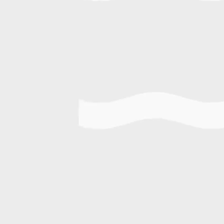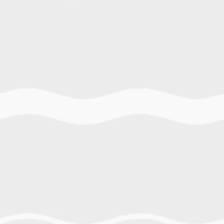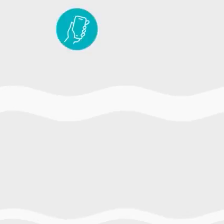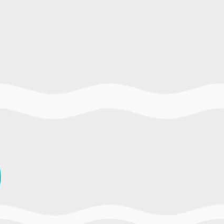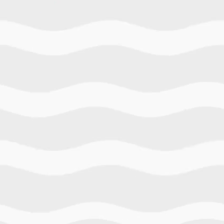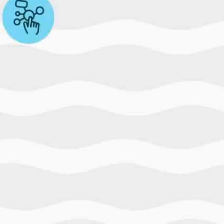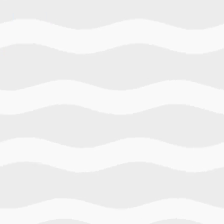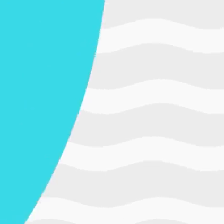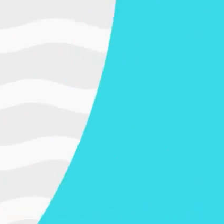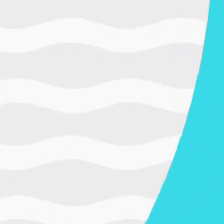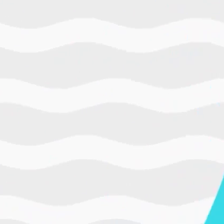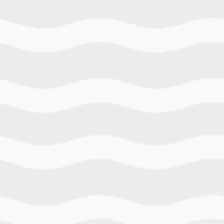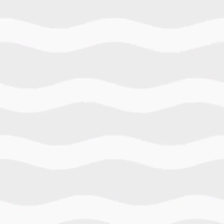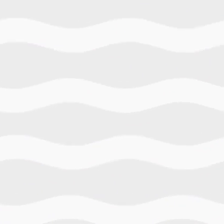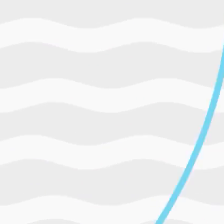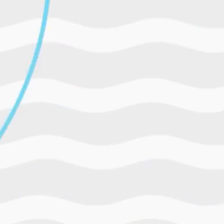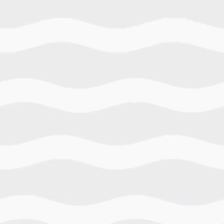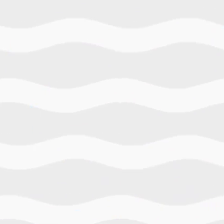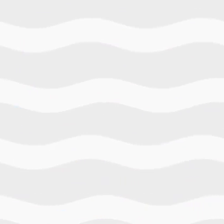he